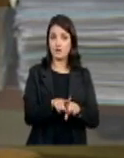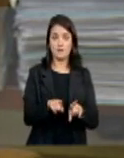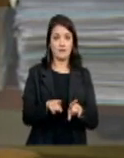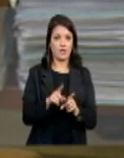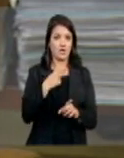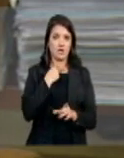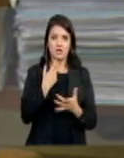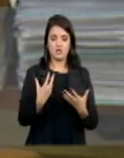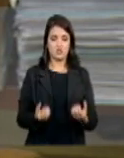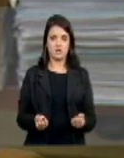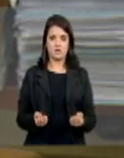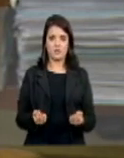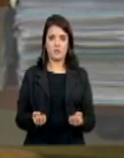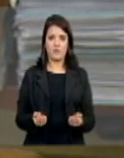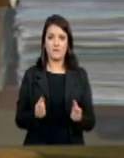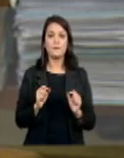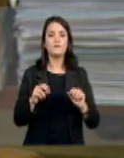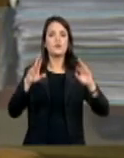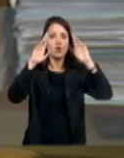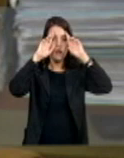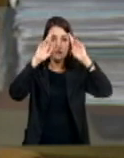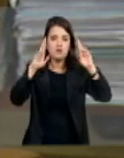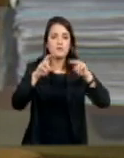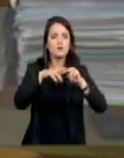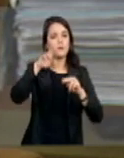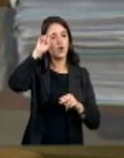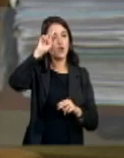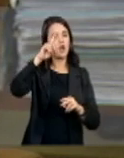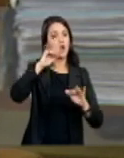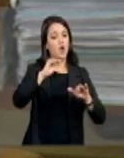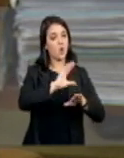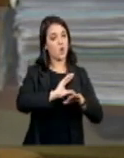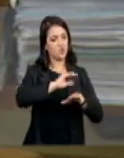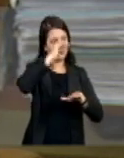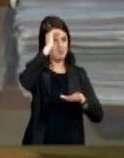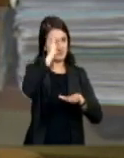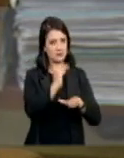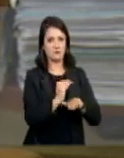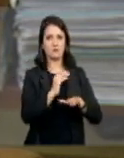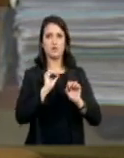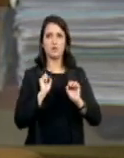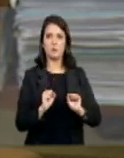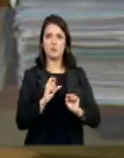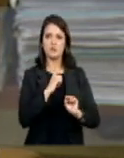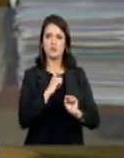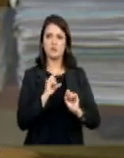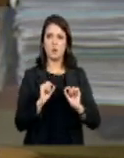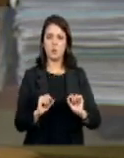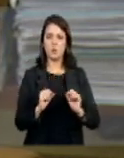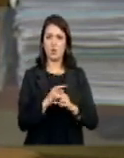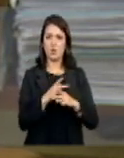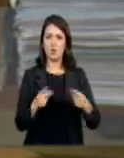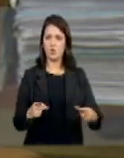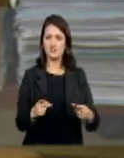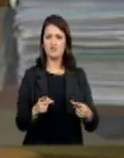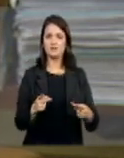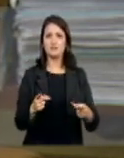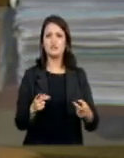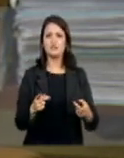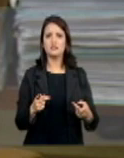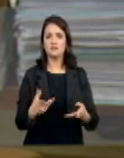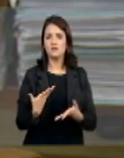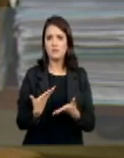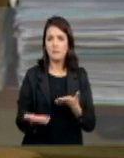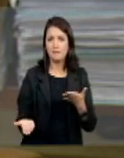e que o respeito pela autoridade da constituição possa traduzir fator o elemento de frustração da